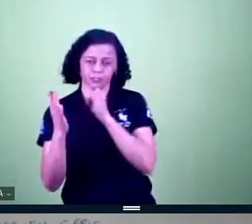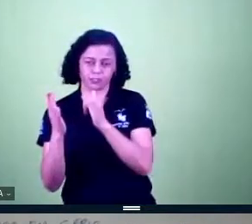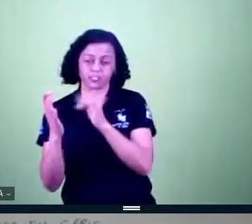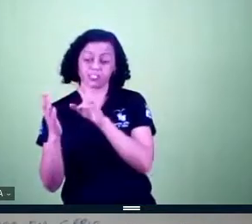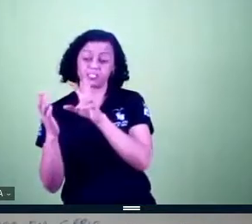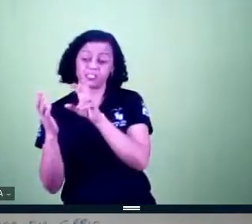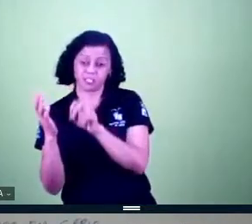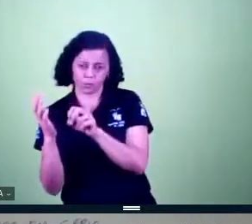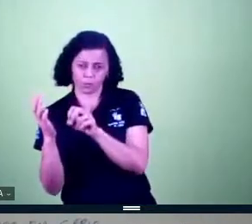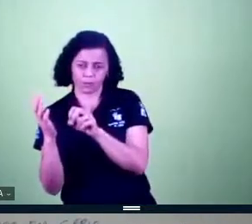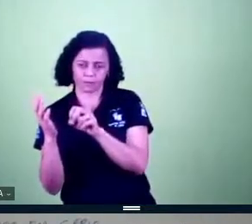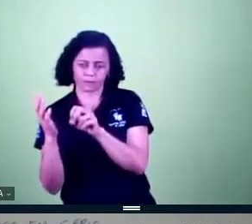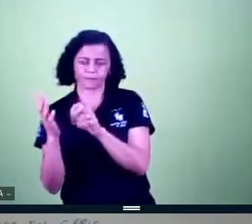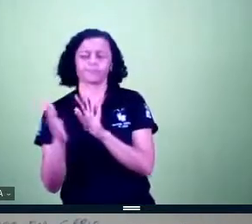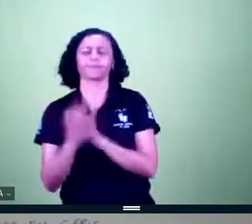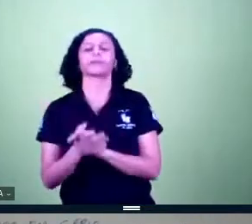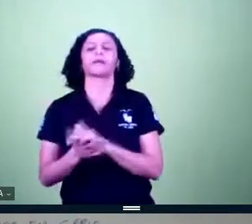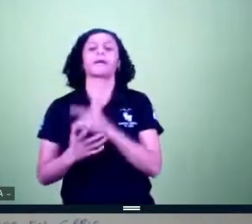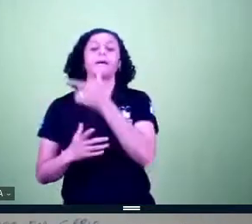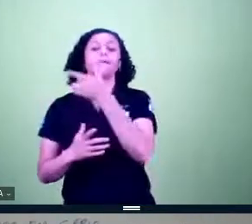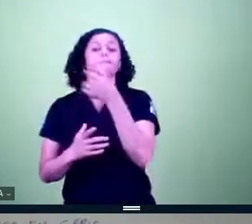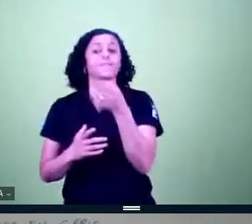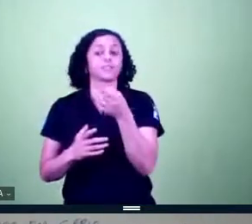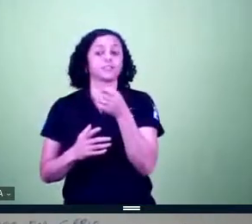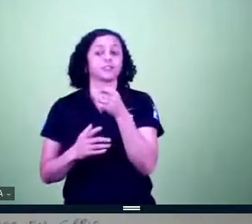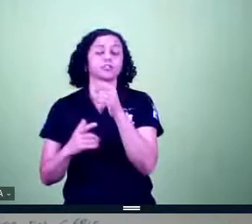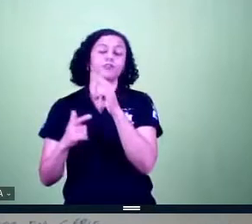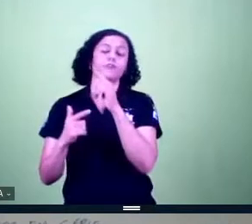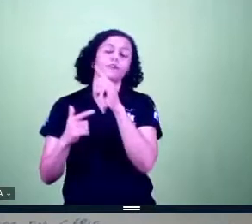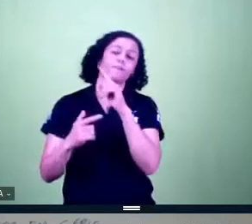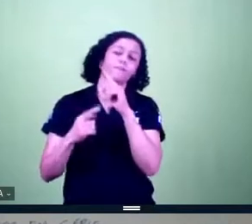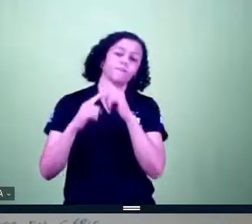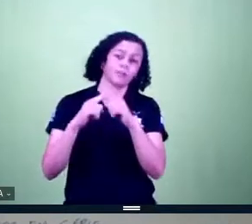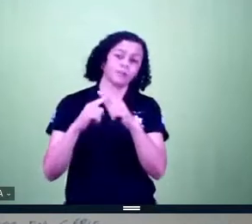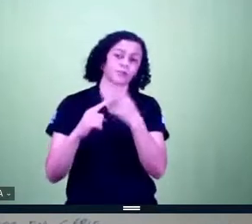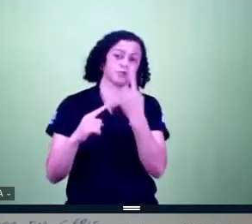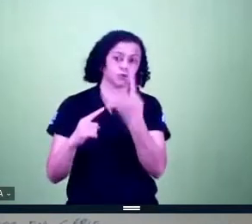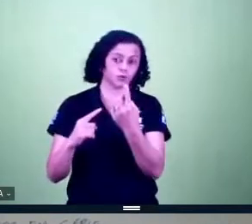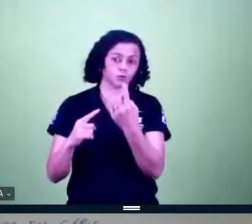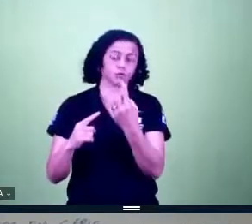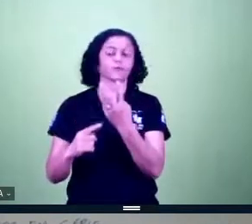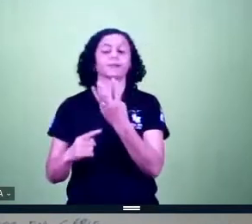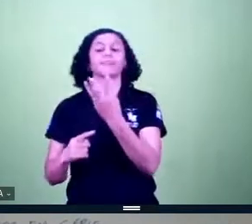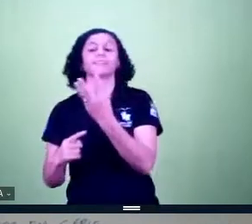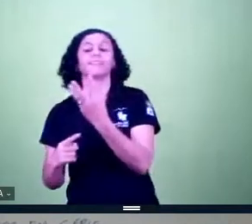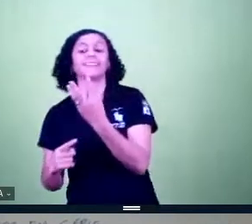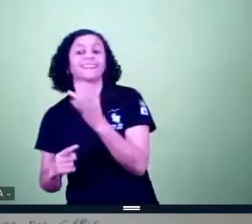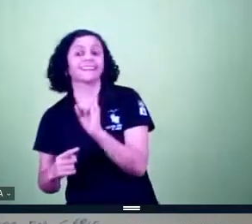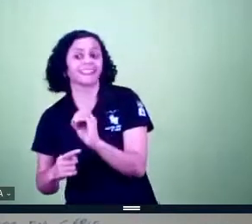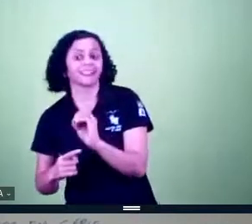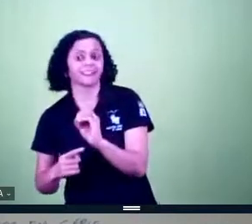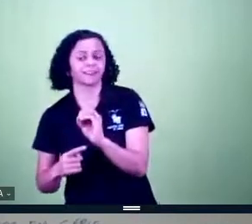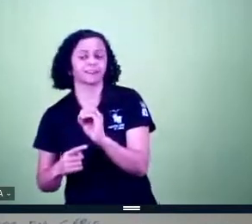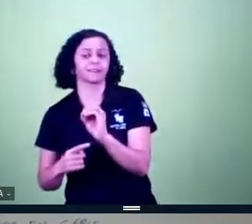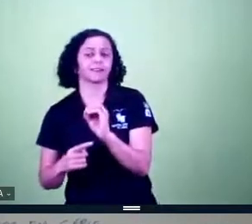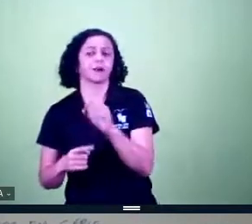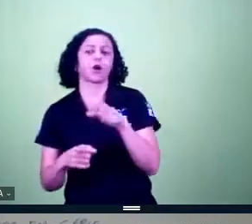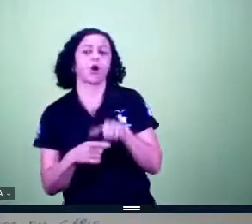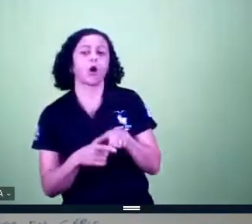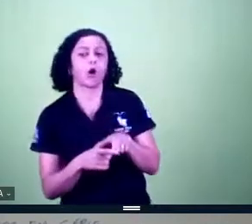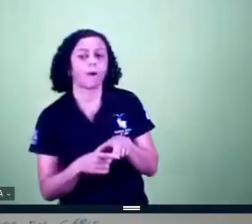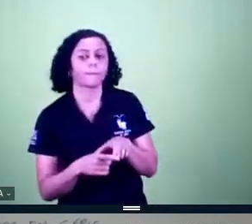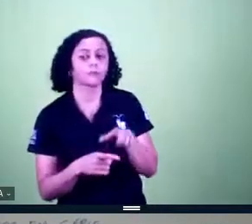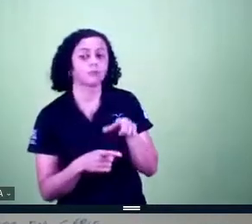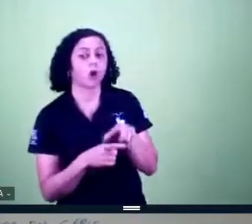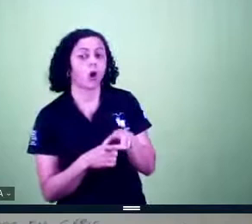Aqui eu vou ter 20 vezes 1, 20 volts. 30 vezes 1, 30 volts. 30 ohms, pessoal. Ó,